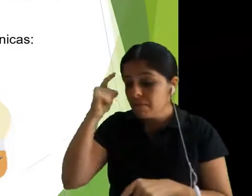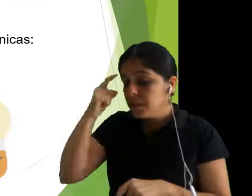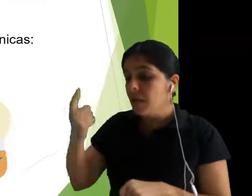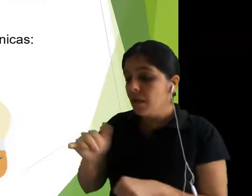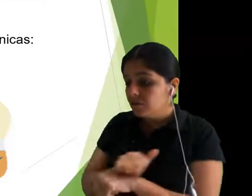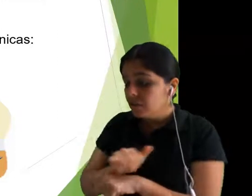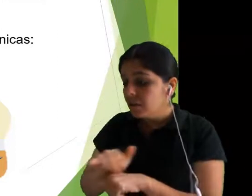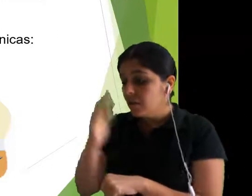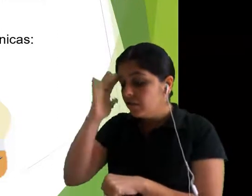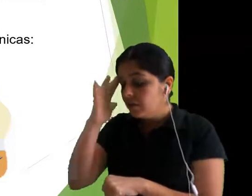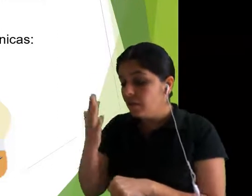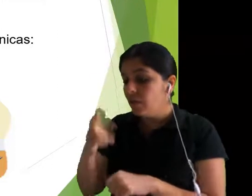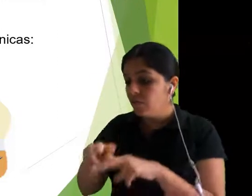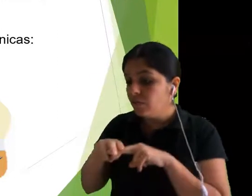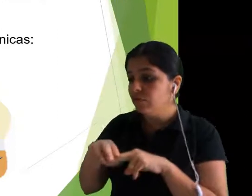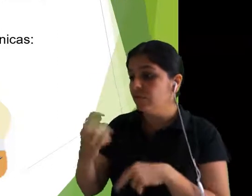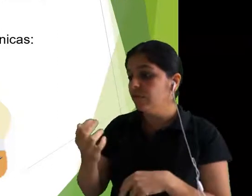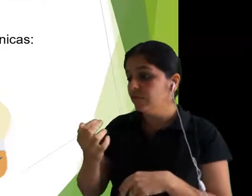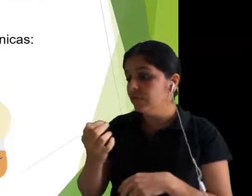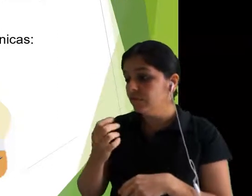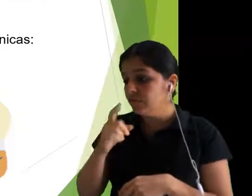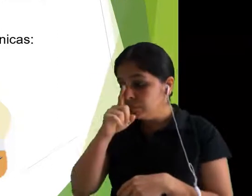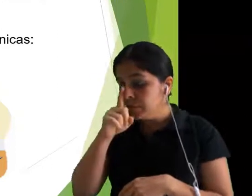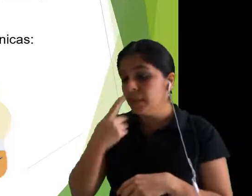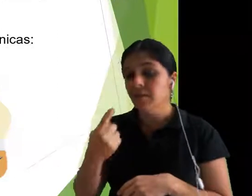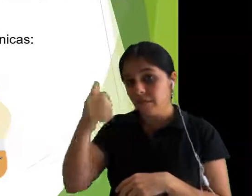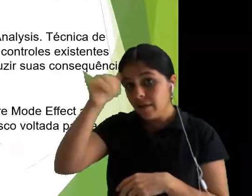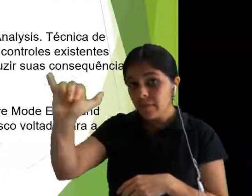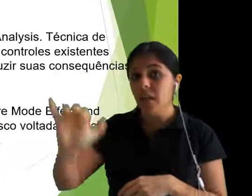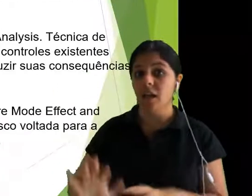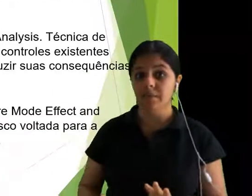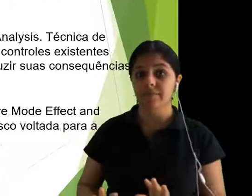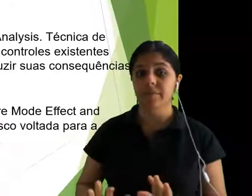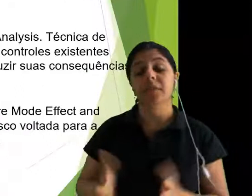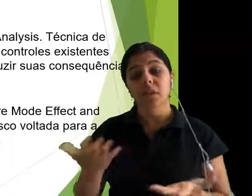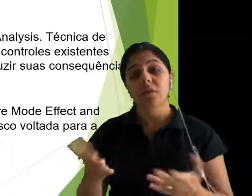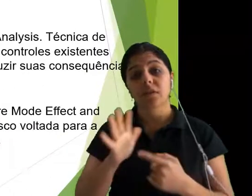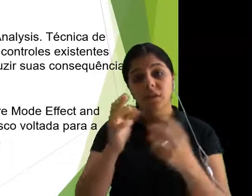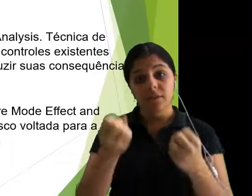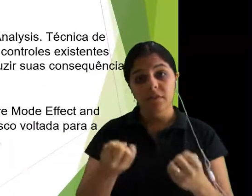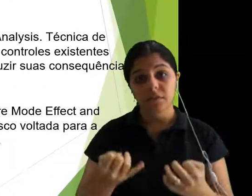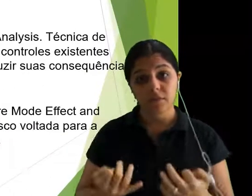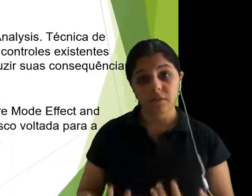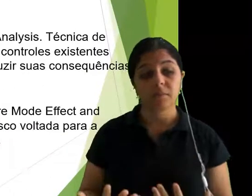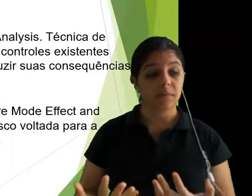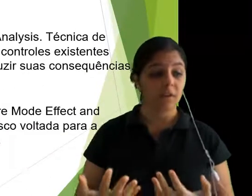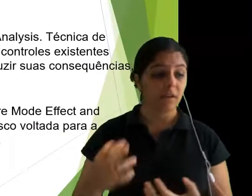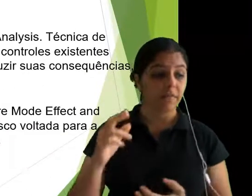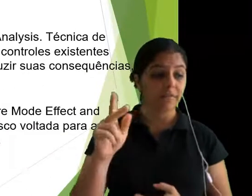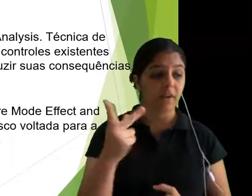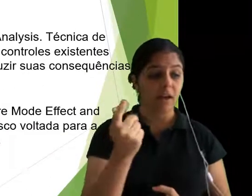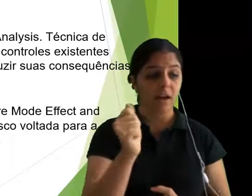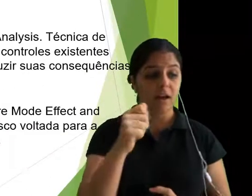aplicar essas técnicas de gerenciamento de risco, para evitar mais acidentes. Então, como eu estava falando, algumas técnicas. HAZOP